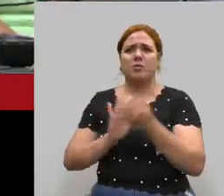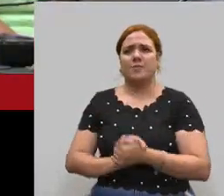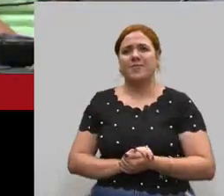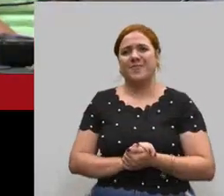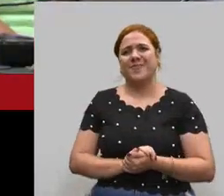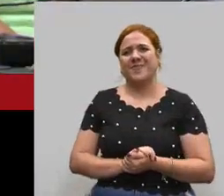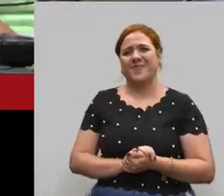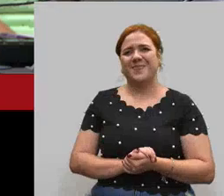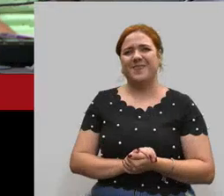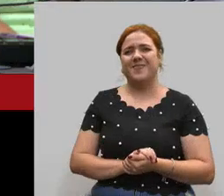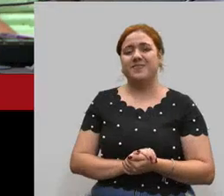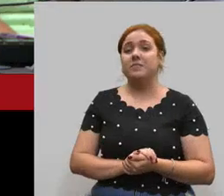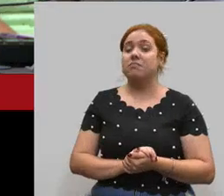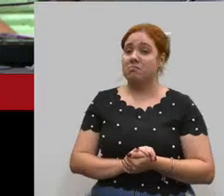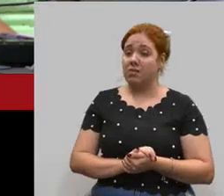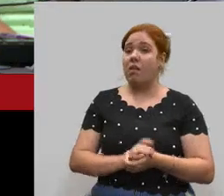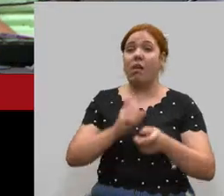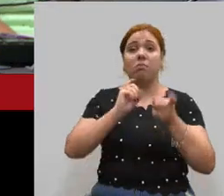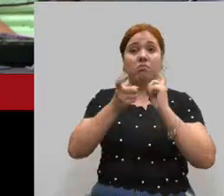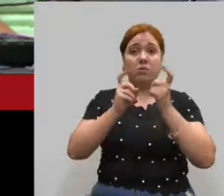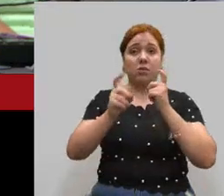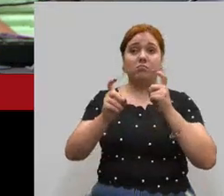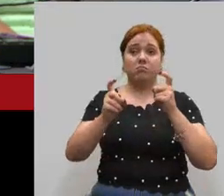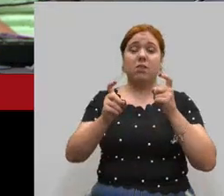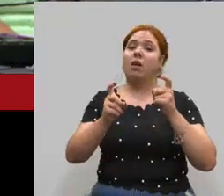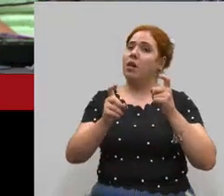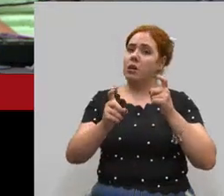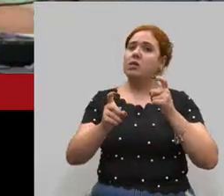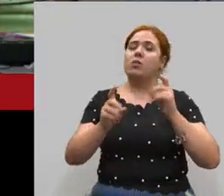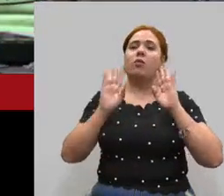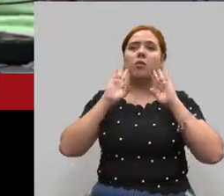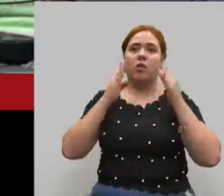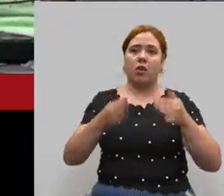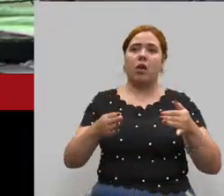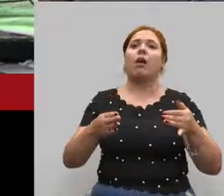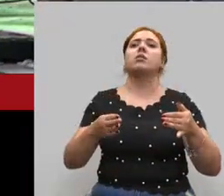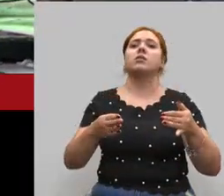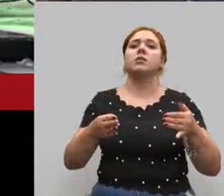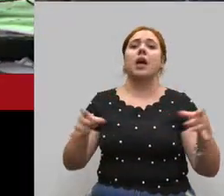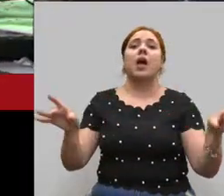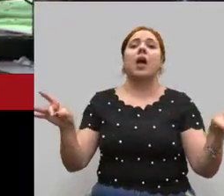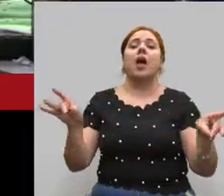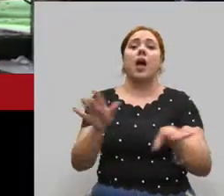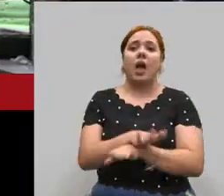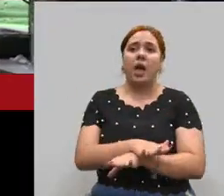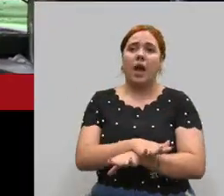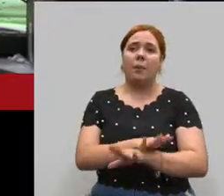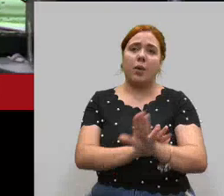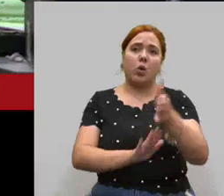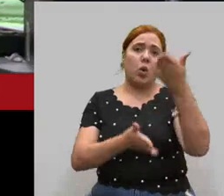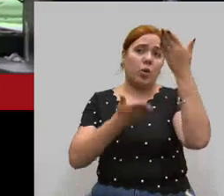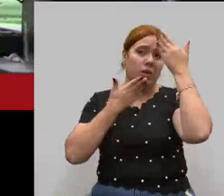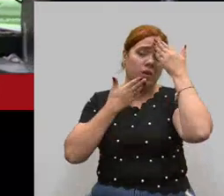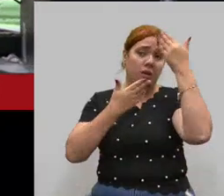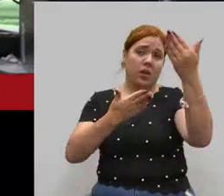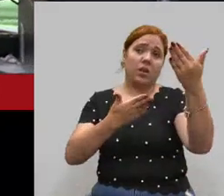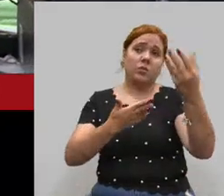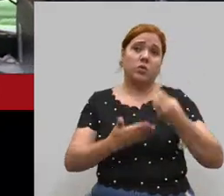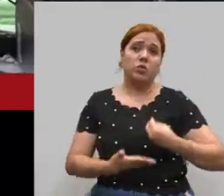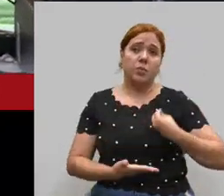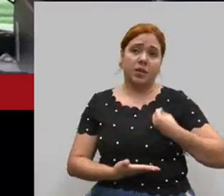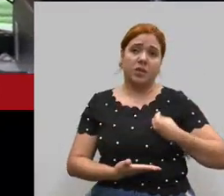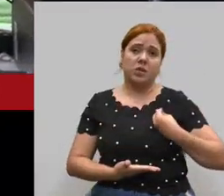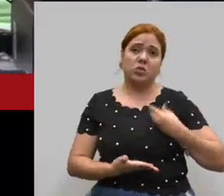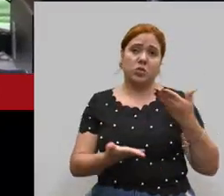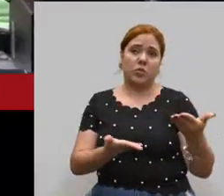cumprida a finalidade da reunião a presidência agradece a presença dos parlamentares dos convidados